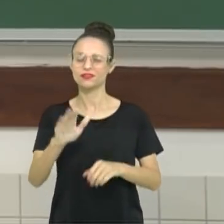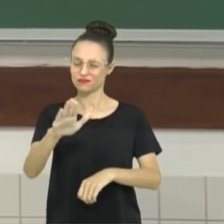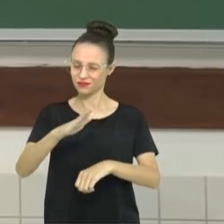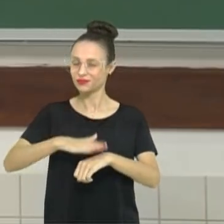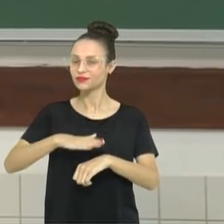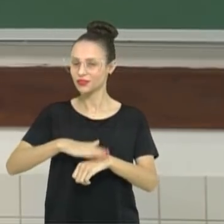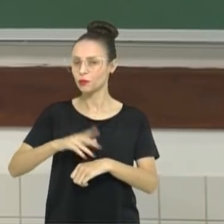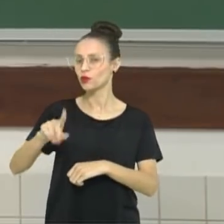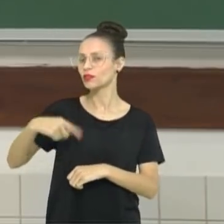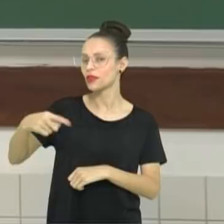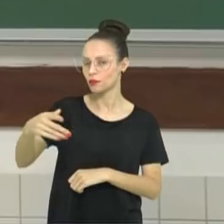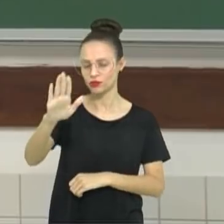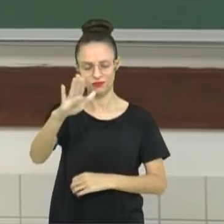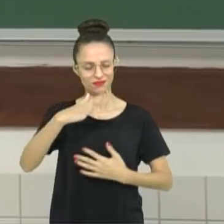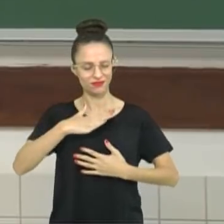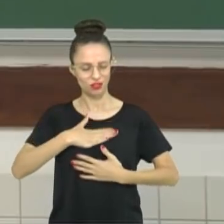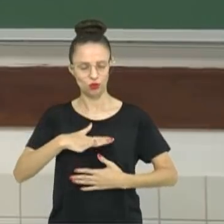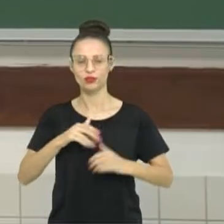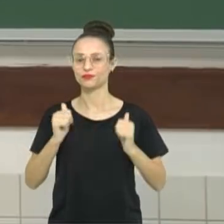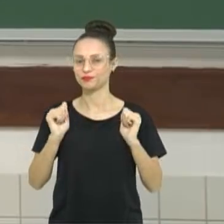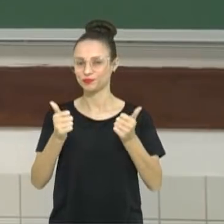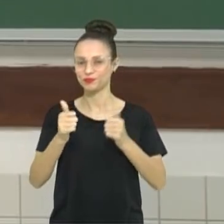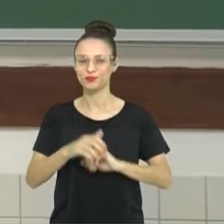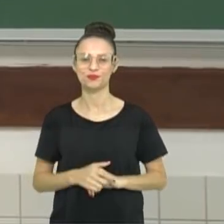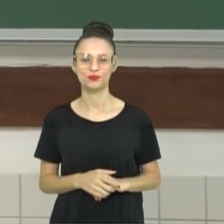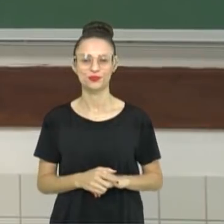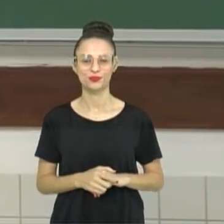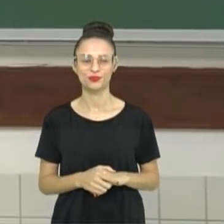tempo depois. Fique tranquilo, tá certo?